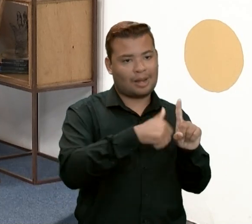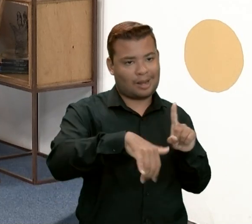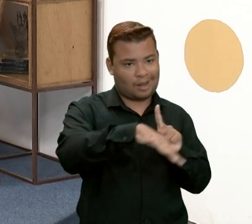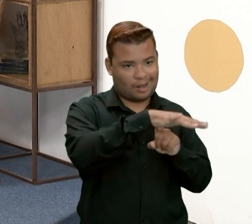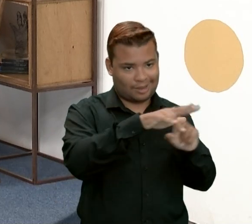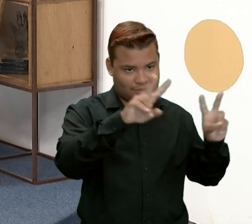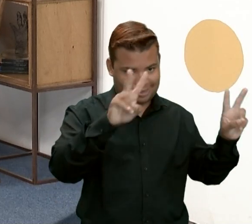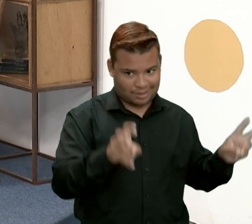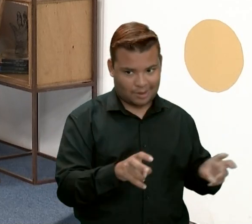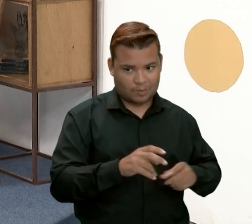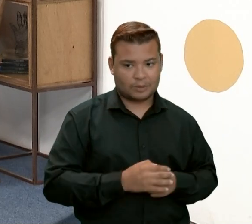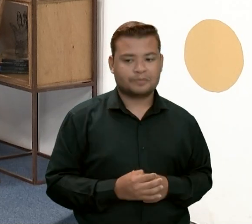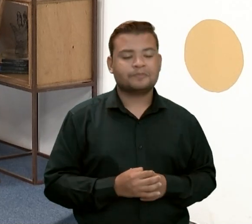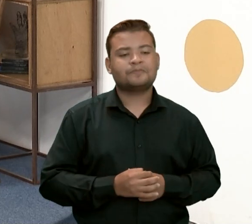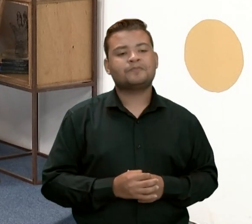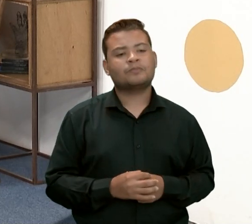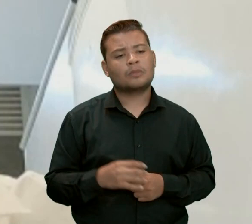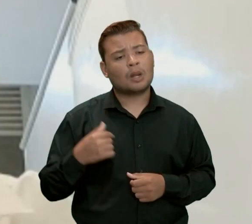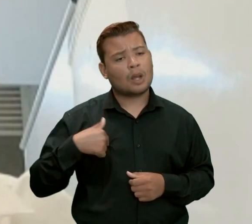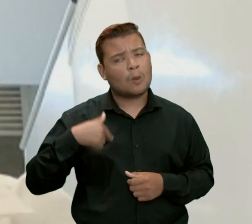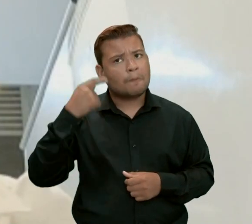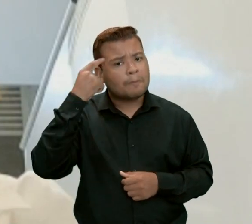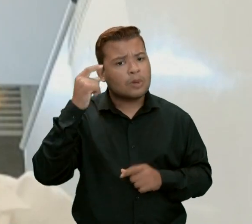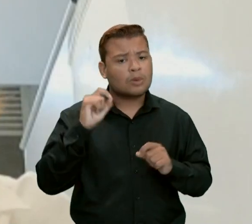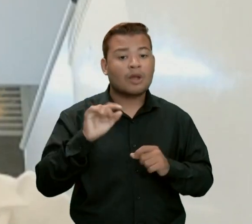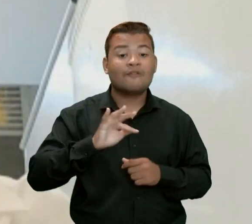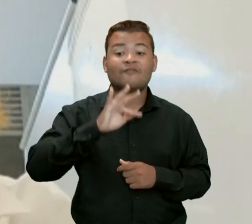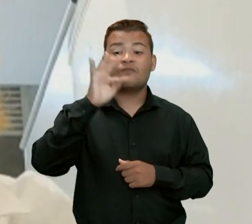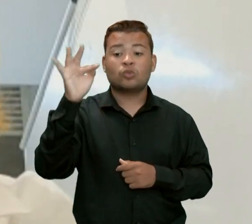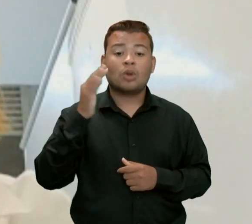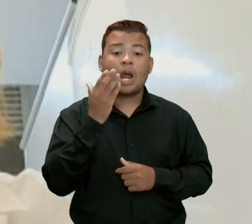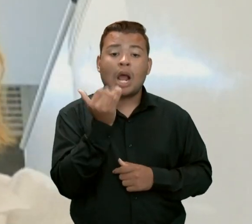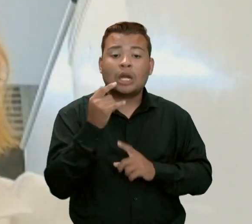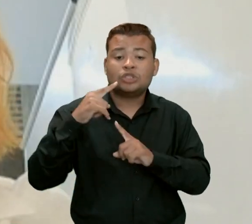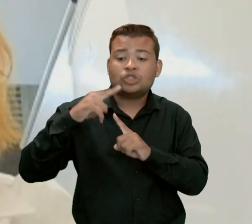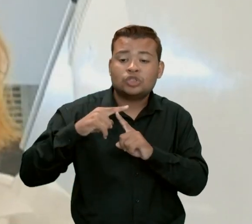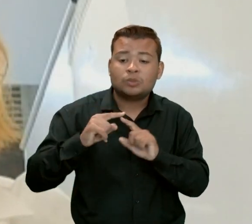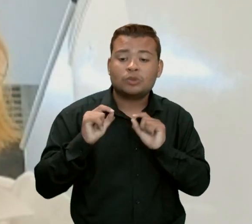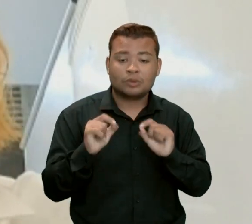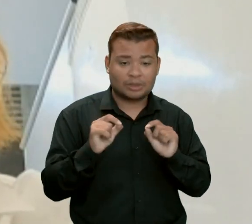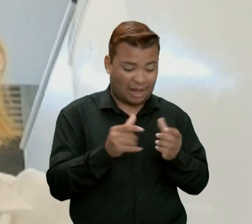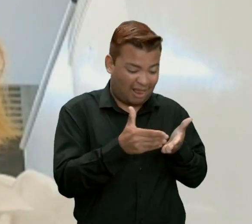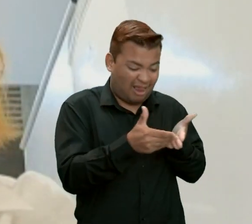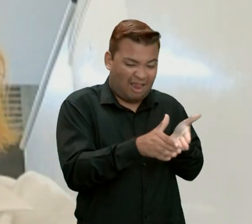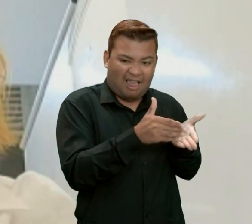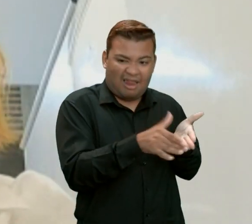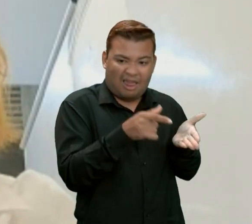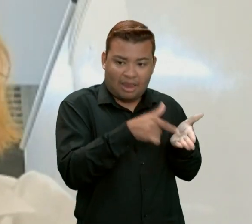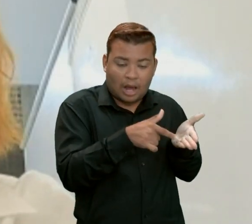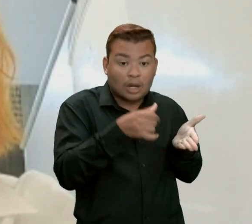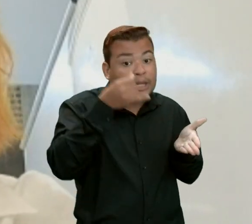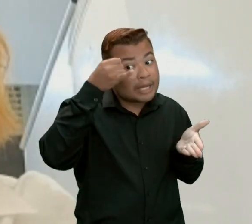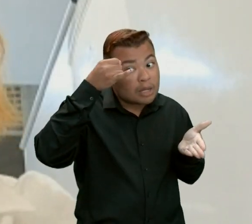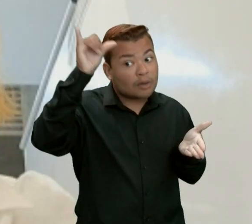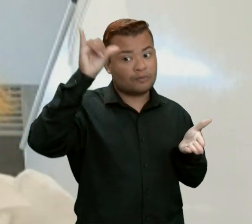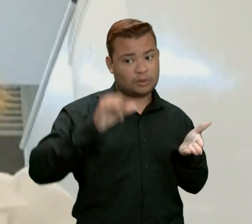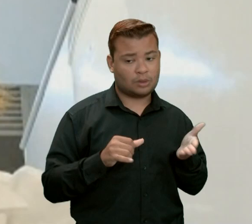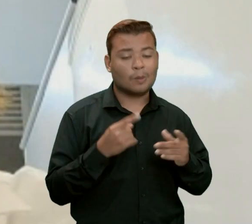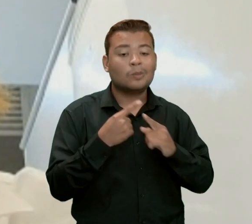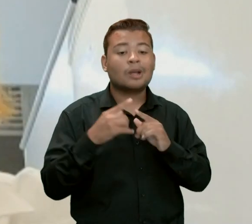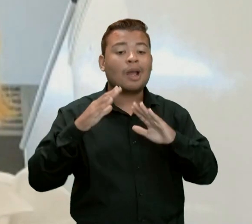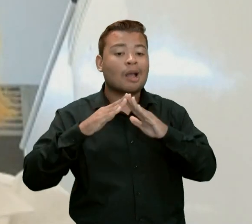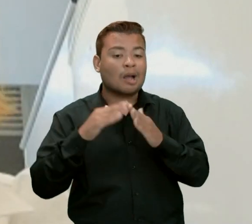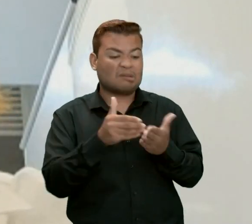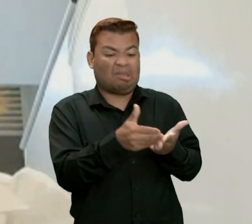penso o seguinte, que um alimento do futuro é a gente evitar o desperdício, né? A gente tem desperdício na nossa casa, a gente